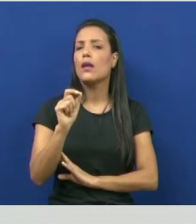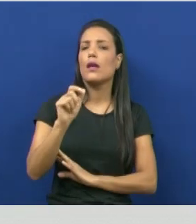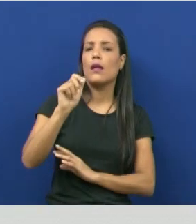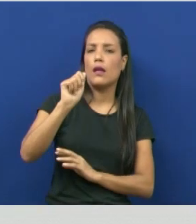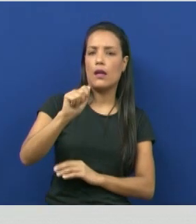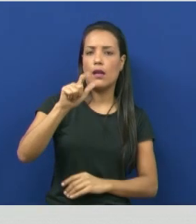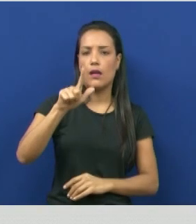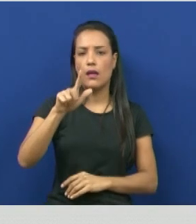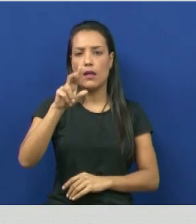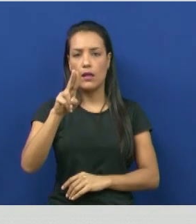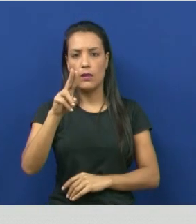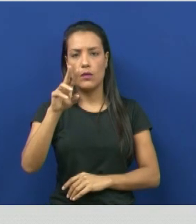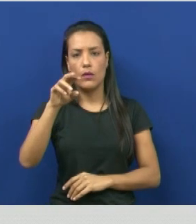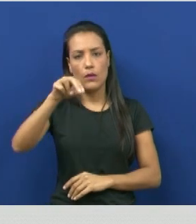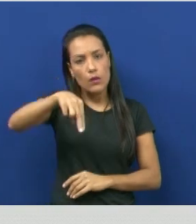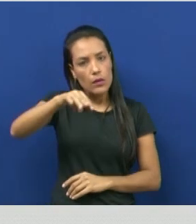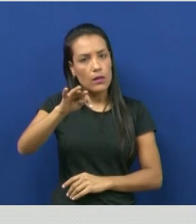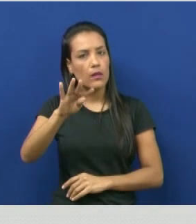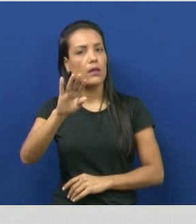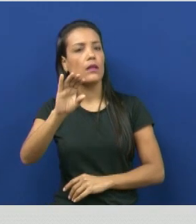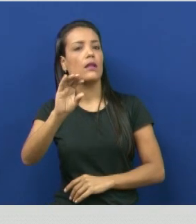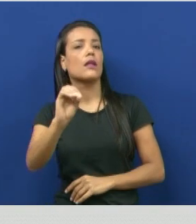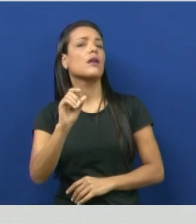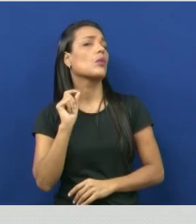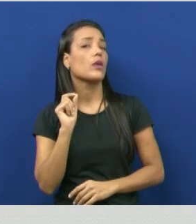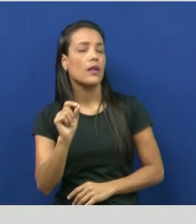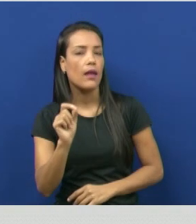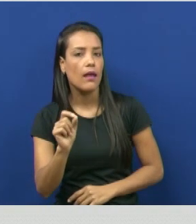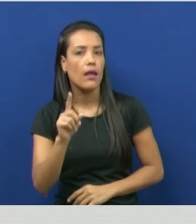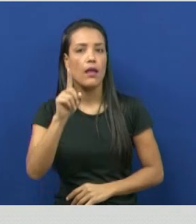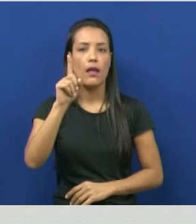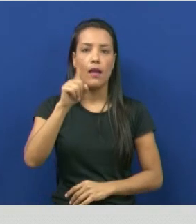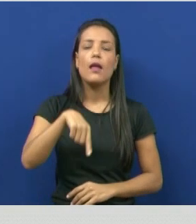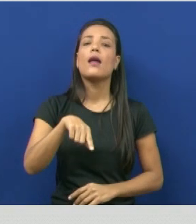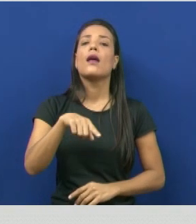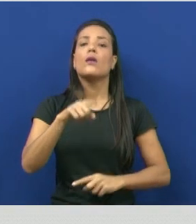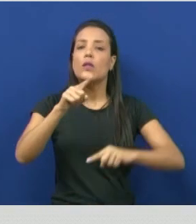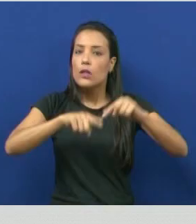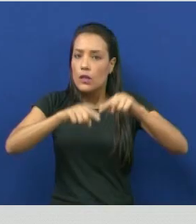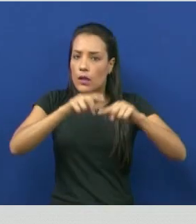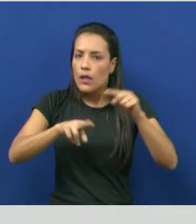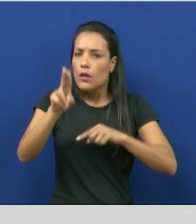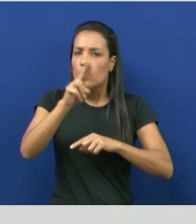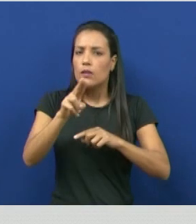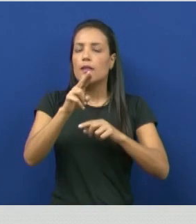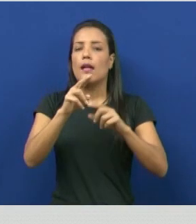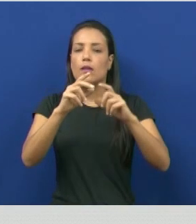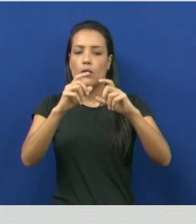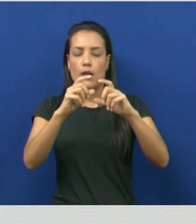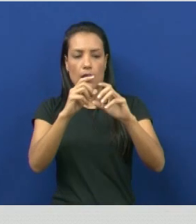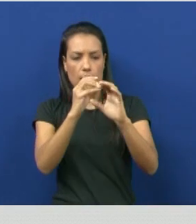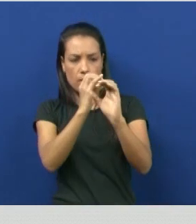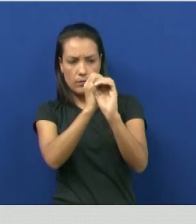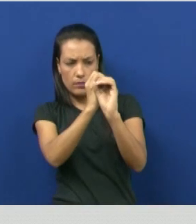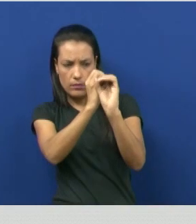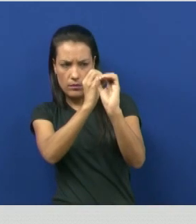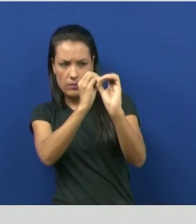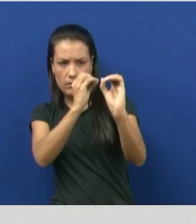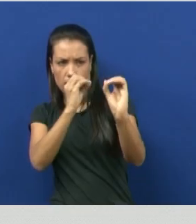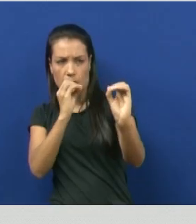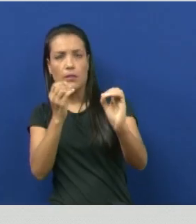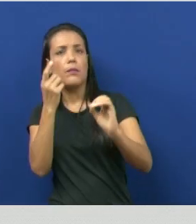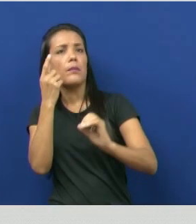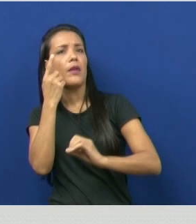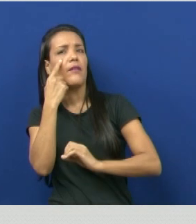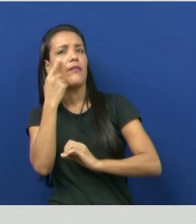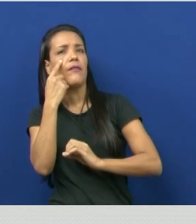uma luneta ele é um instrumento formado por um conjunto de lentes que permite a observação de corpos que estão distantes.